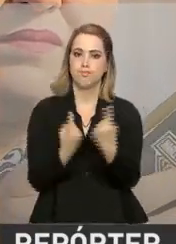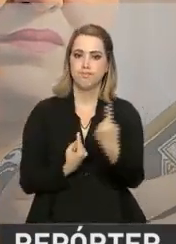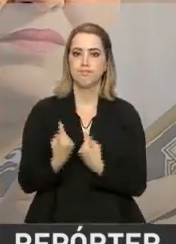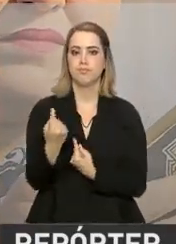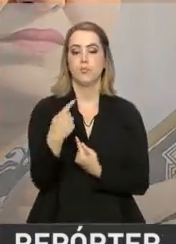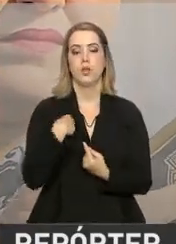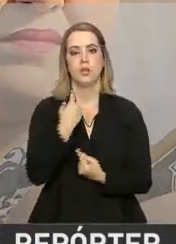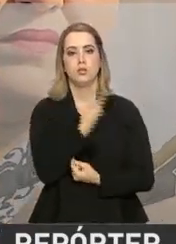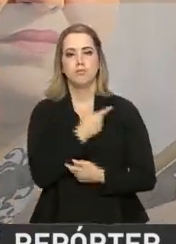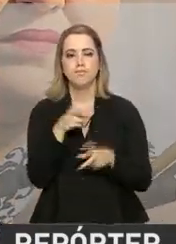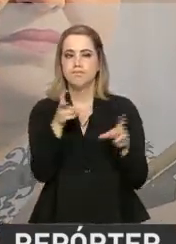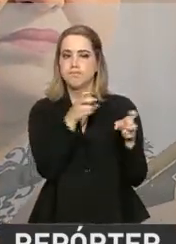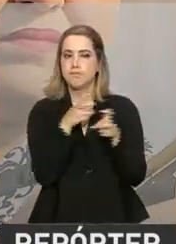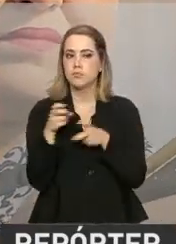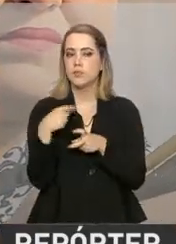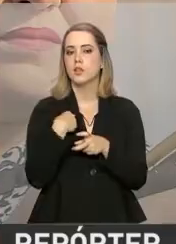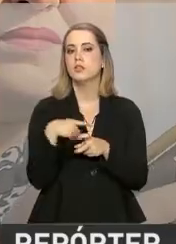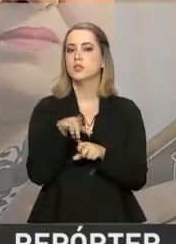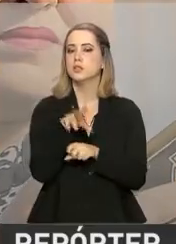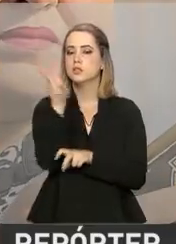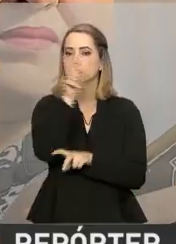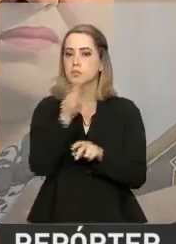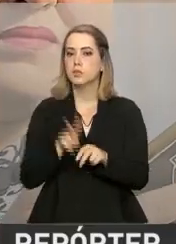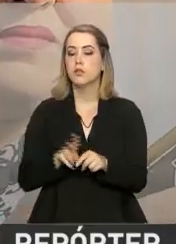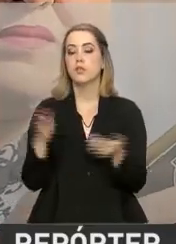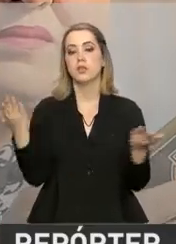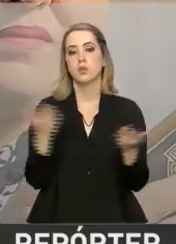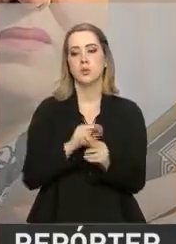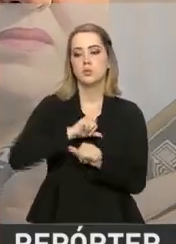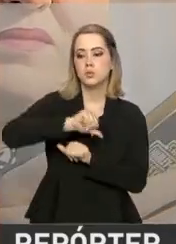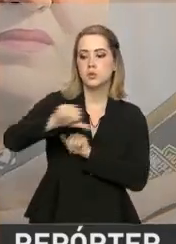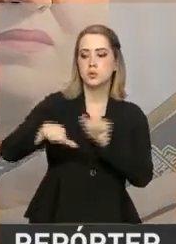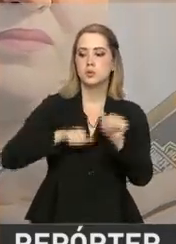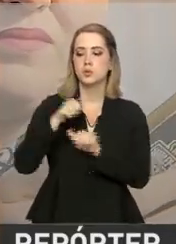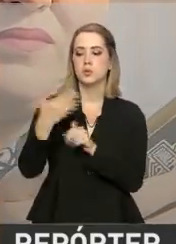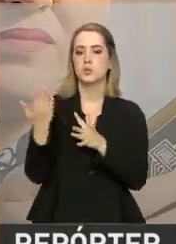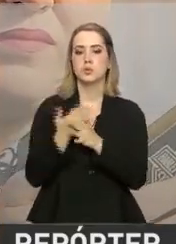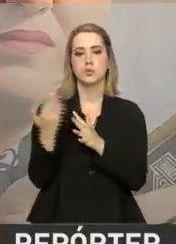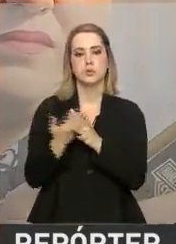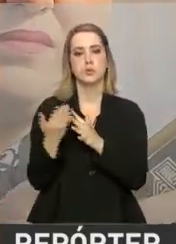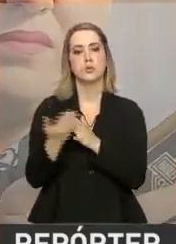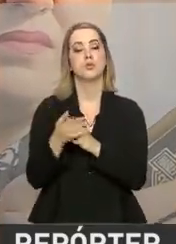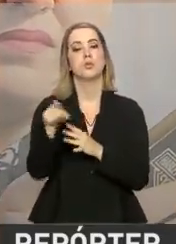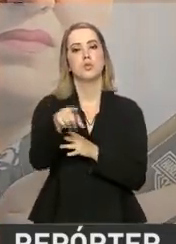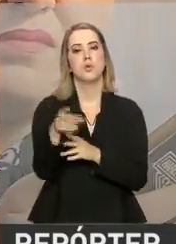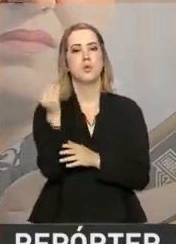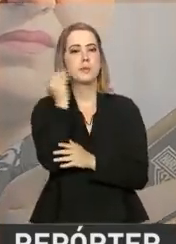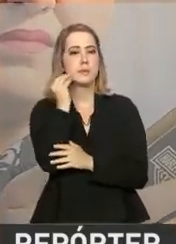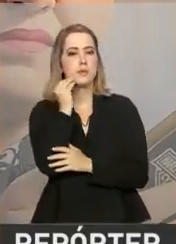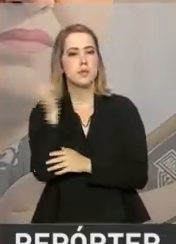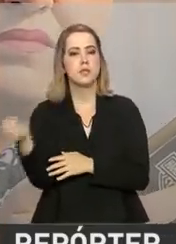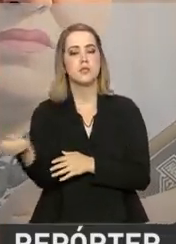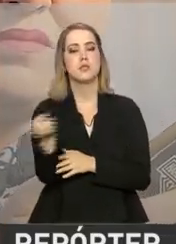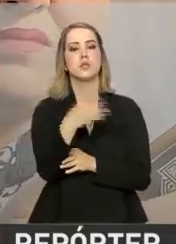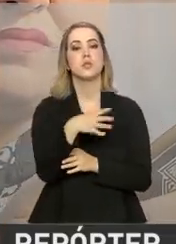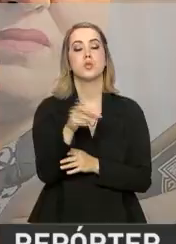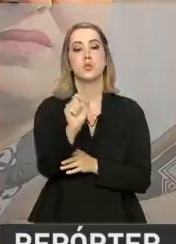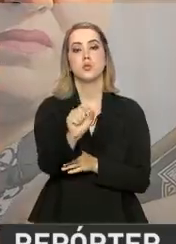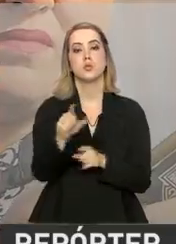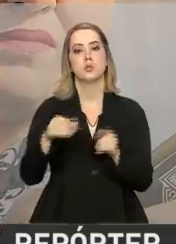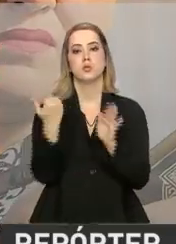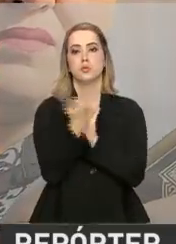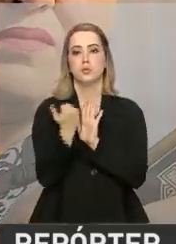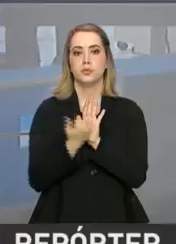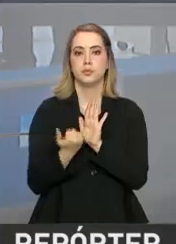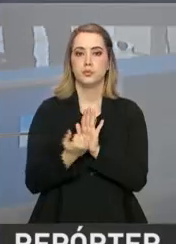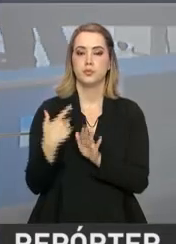a possibilidade de alternar o modelo de financiamento fazer aqui uma experiência de uma nova solução para o financiamento da saúde